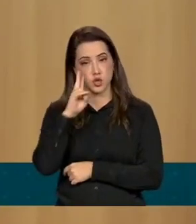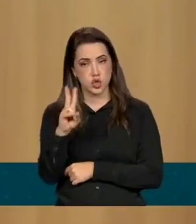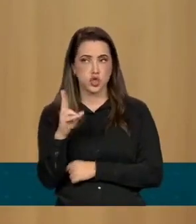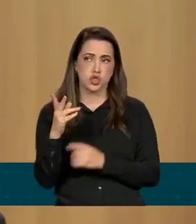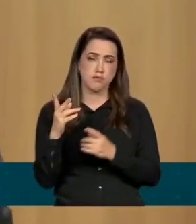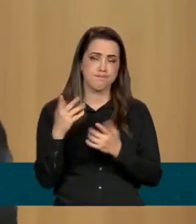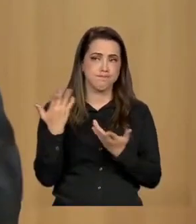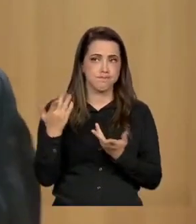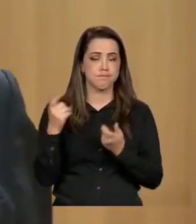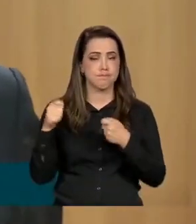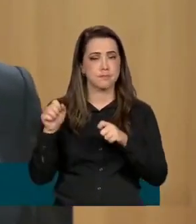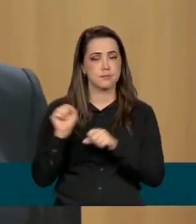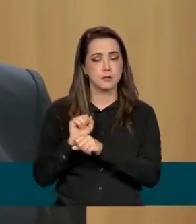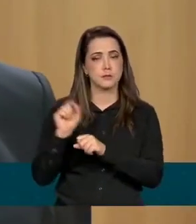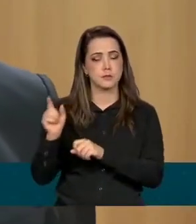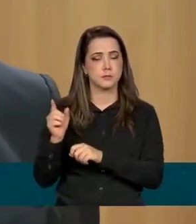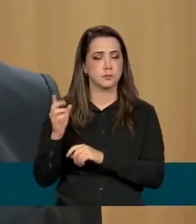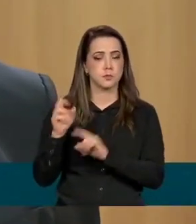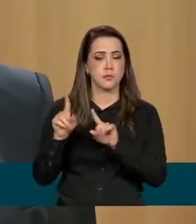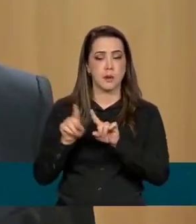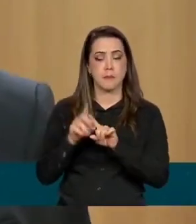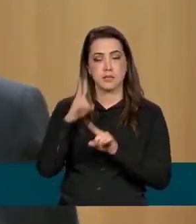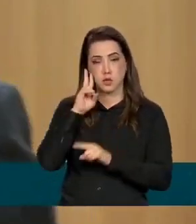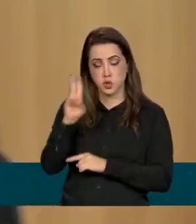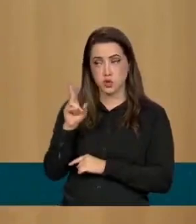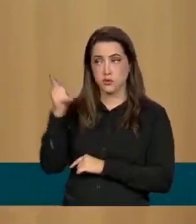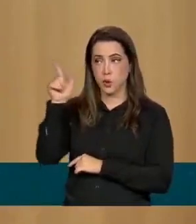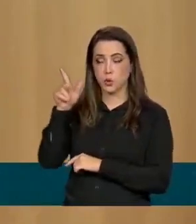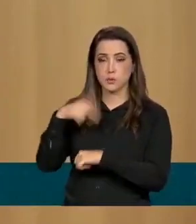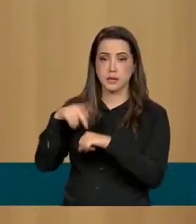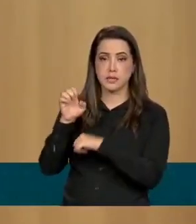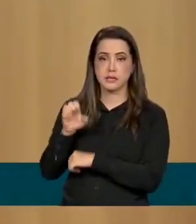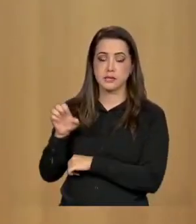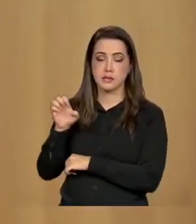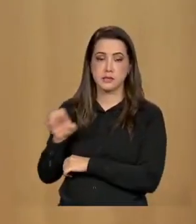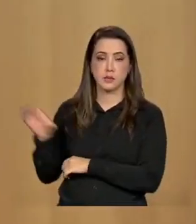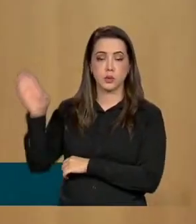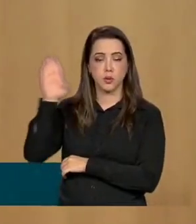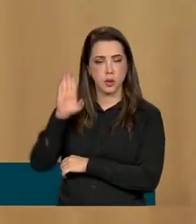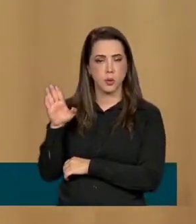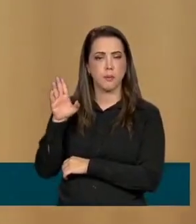notadamente aquelas vigentes hoje na União Europeia.